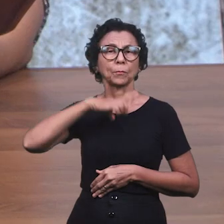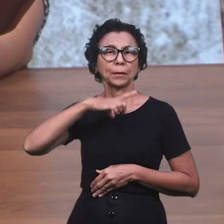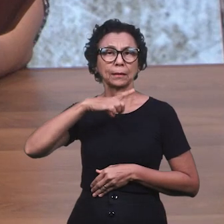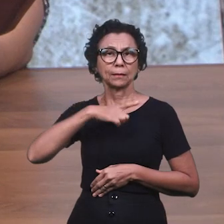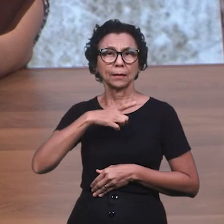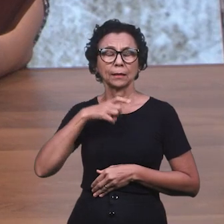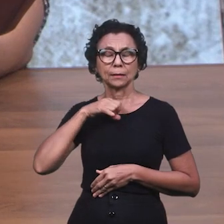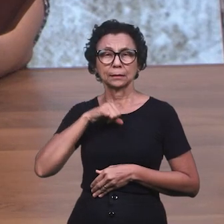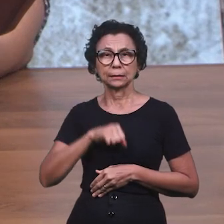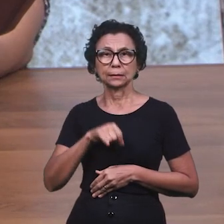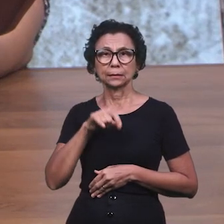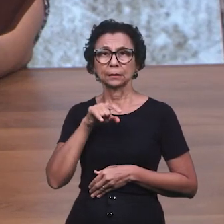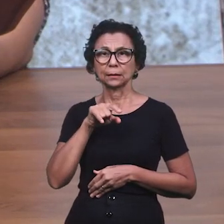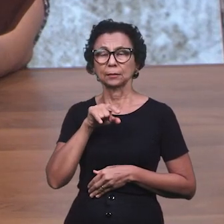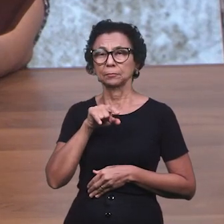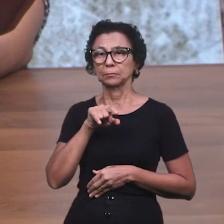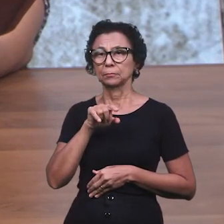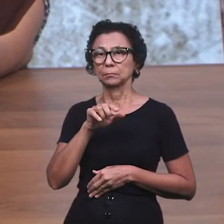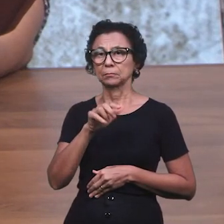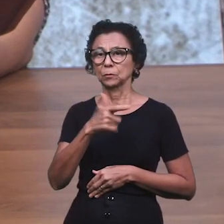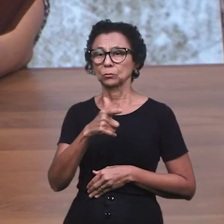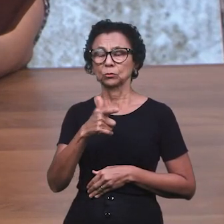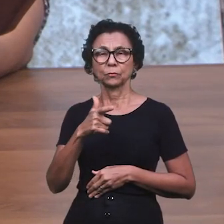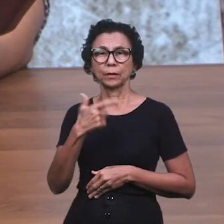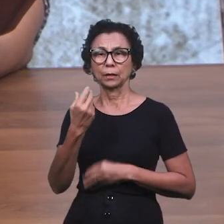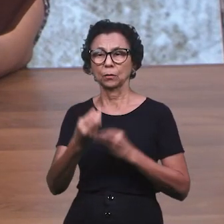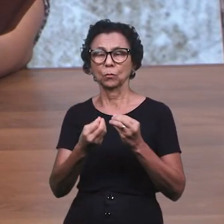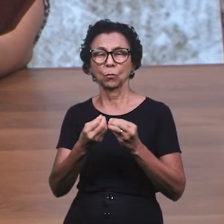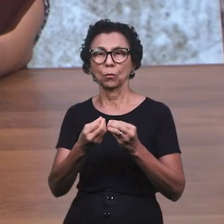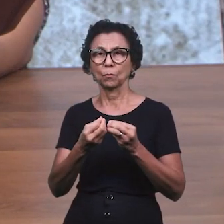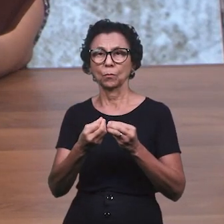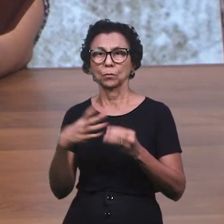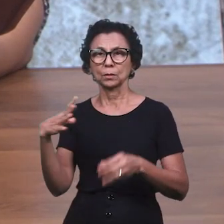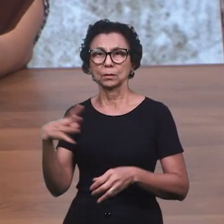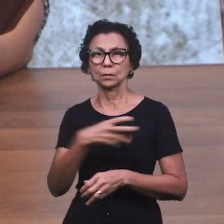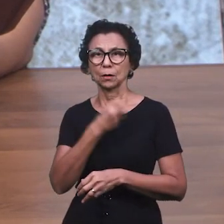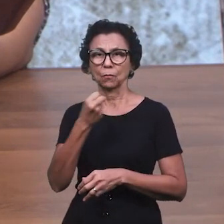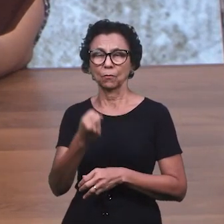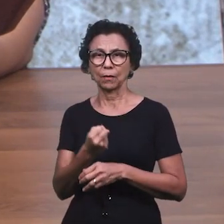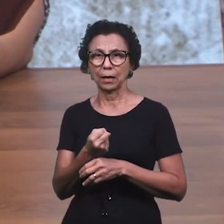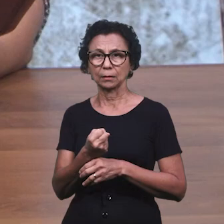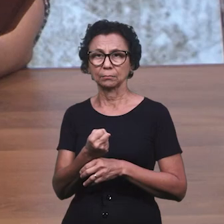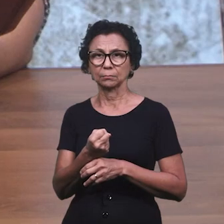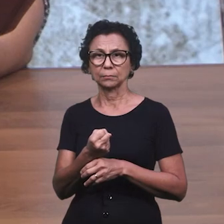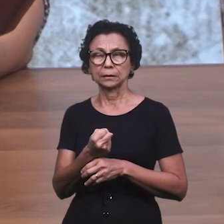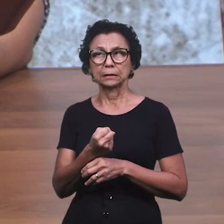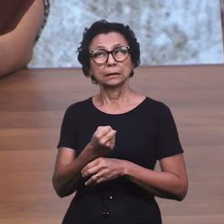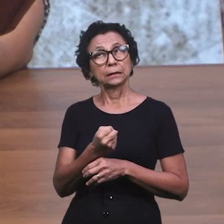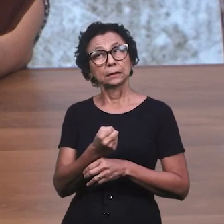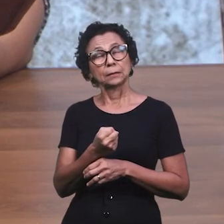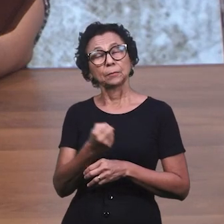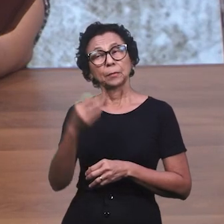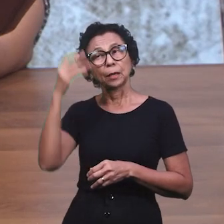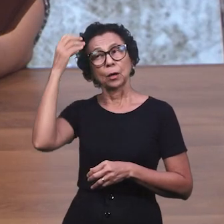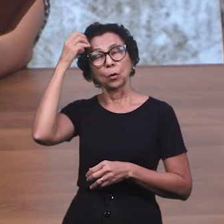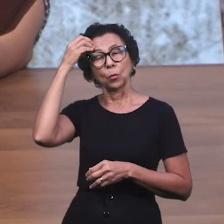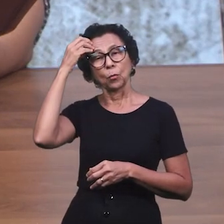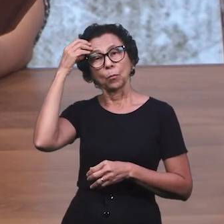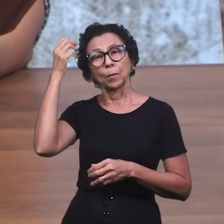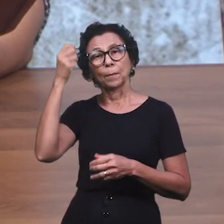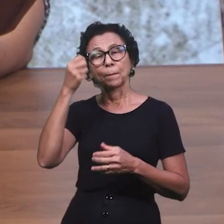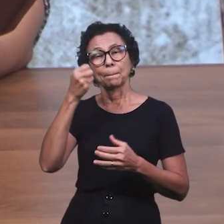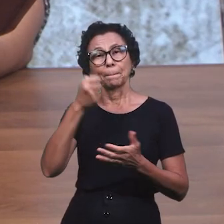não tiver resgatador, a quem se restitua pela culpa, então a culpa que